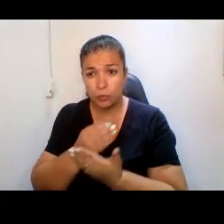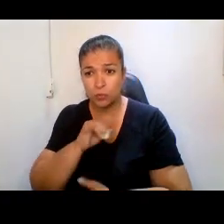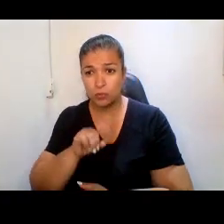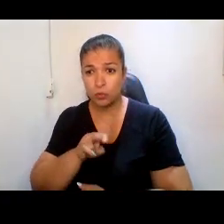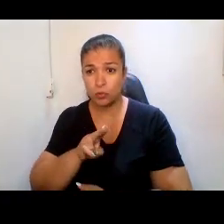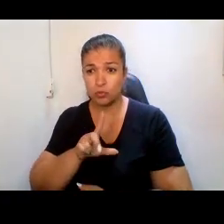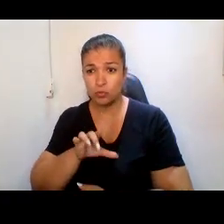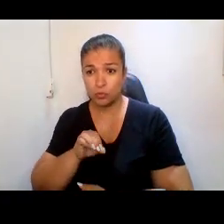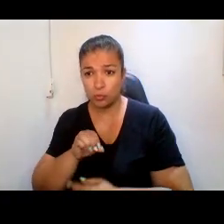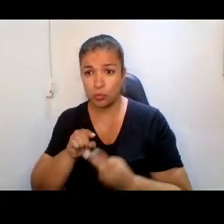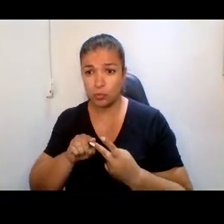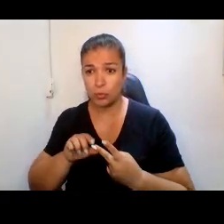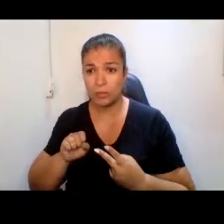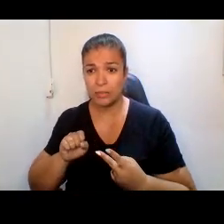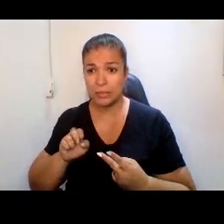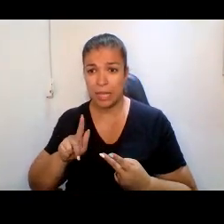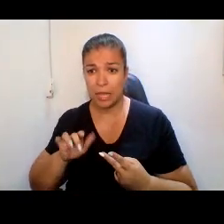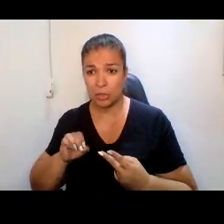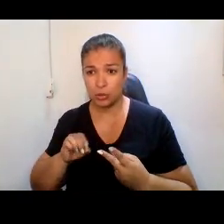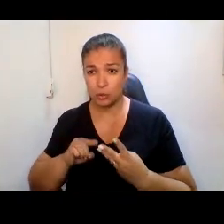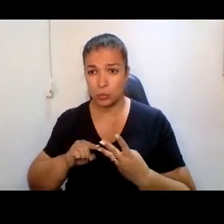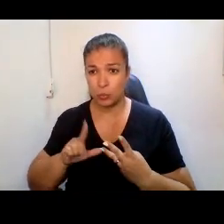professora Liliane, alguma dúvida?